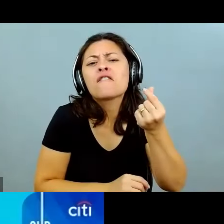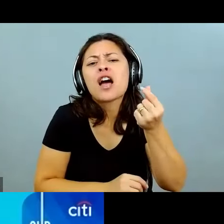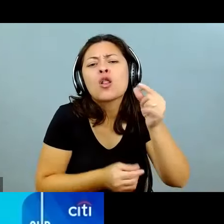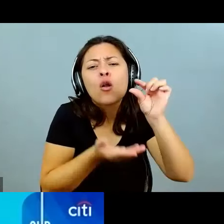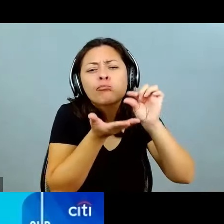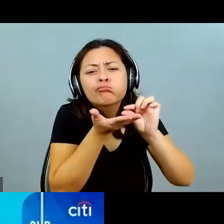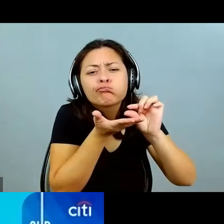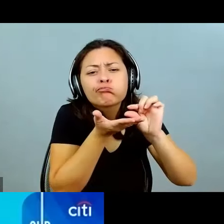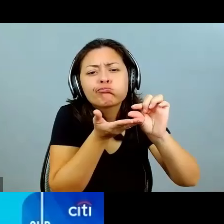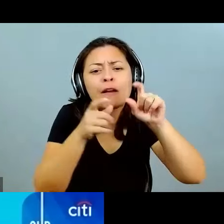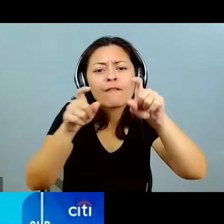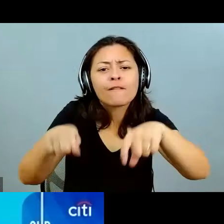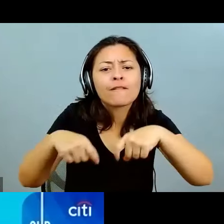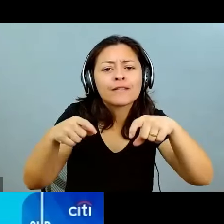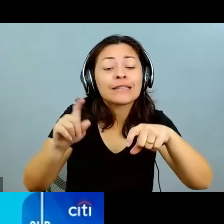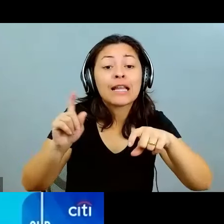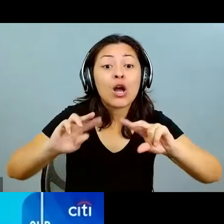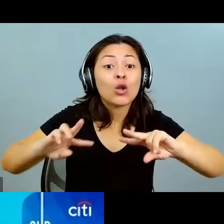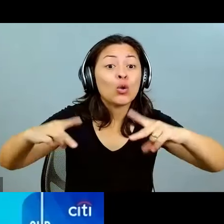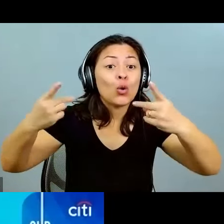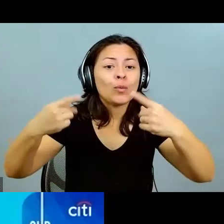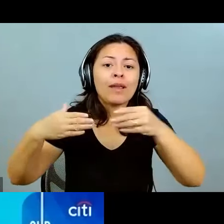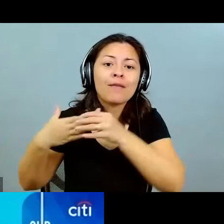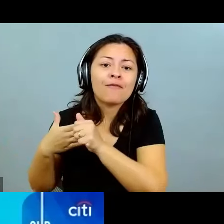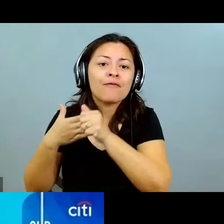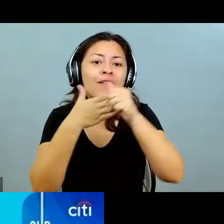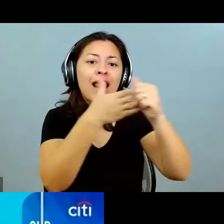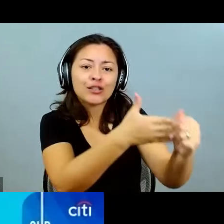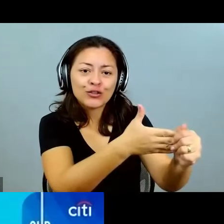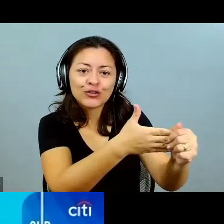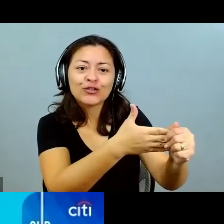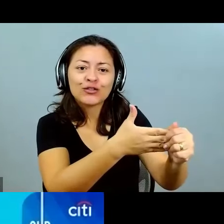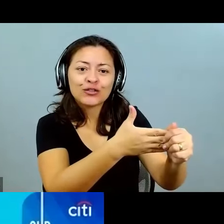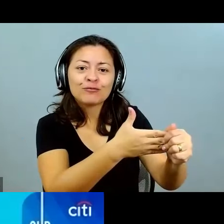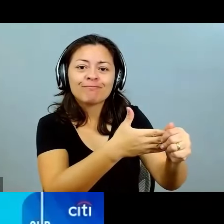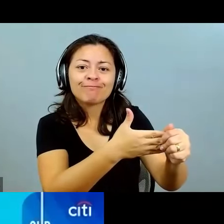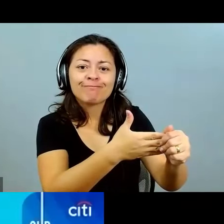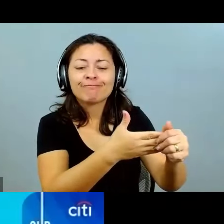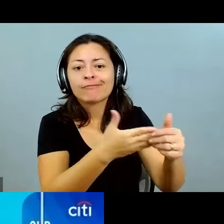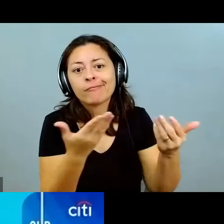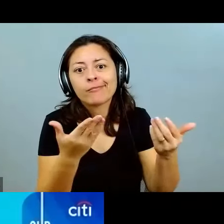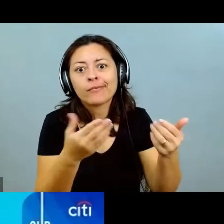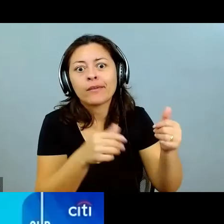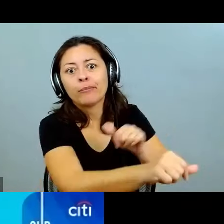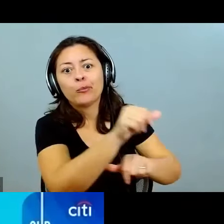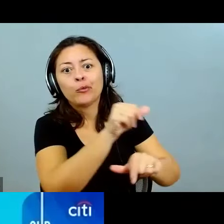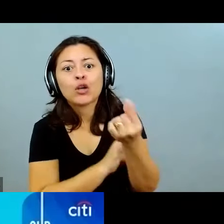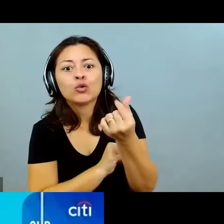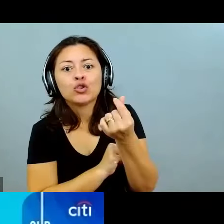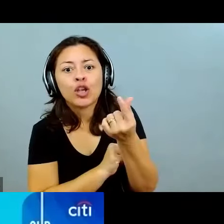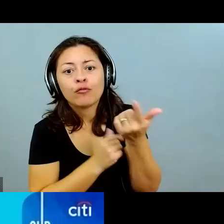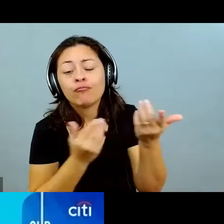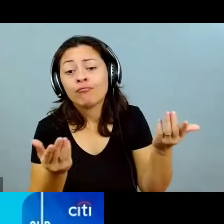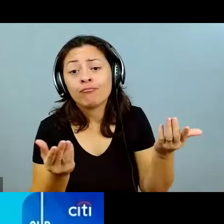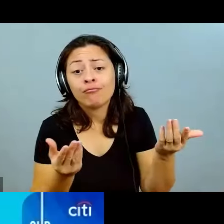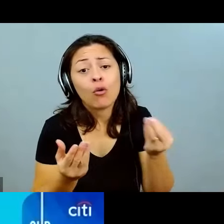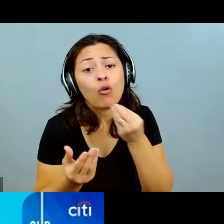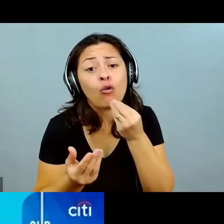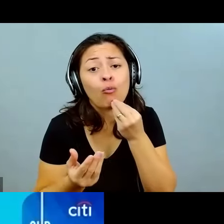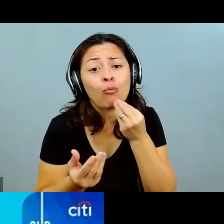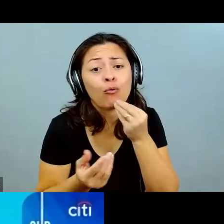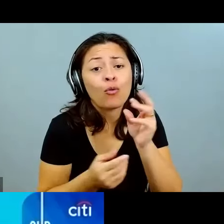fazenda é o efeito duplo efeito do preço na fazenda mais efeito do frete que na prática é o efeito no preço em reais no